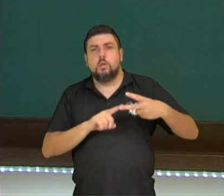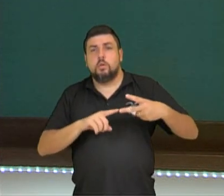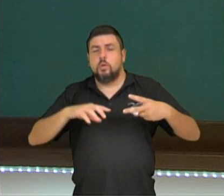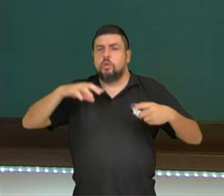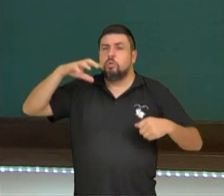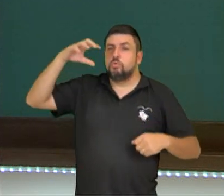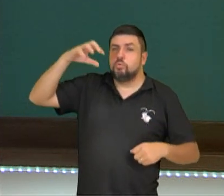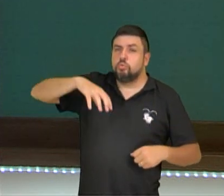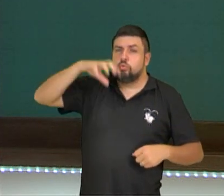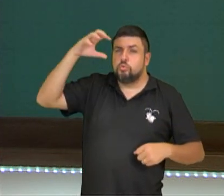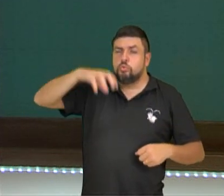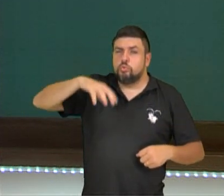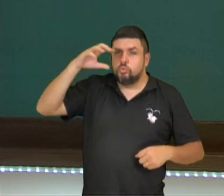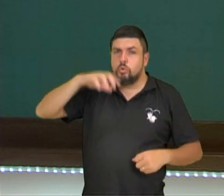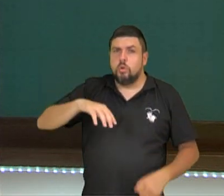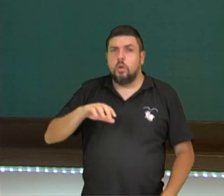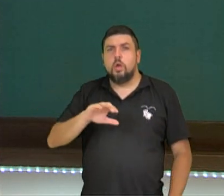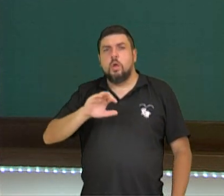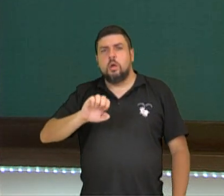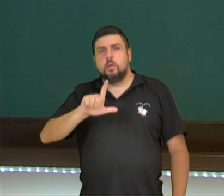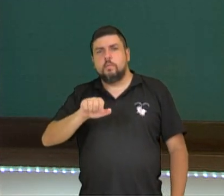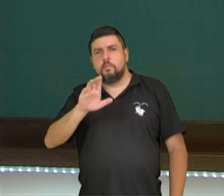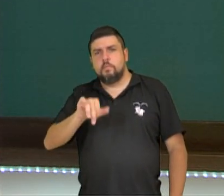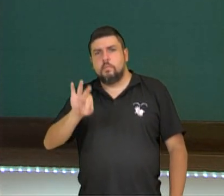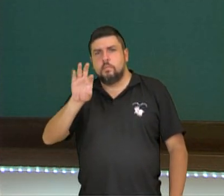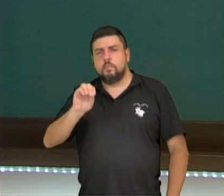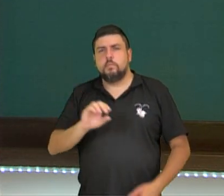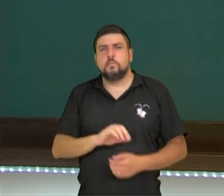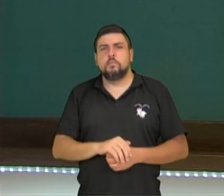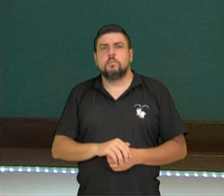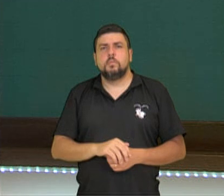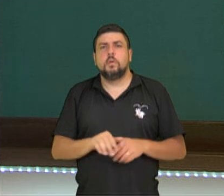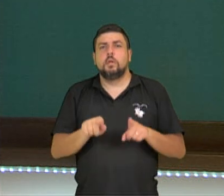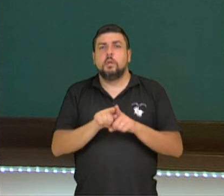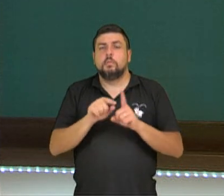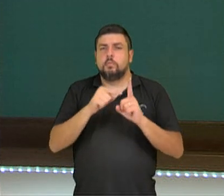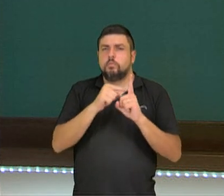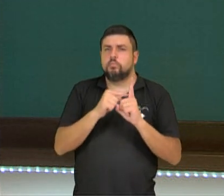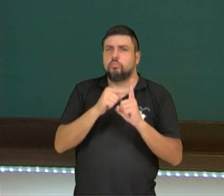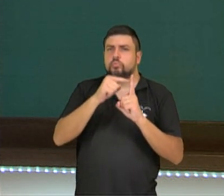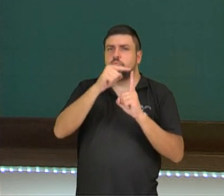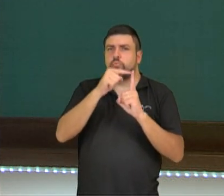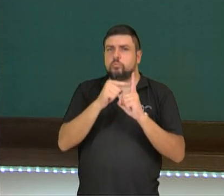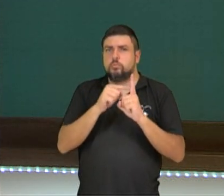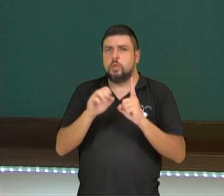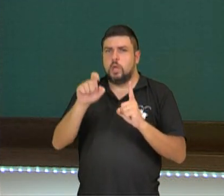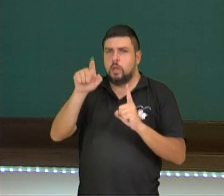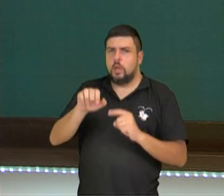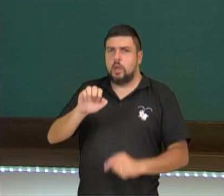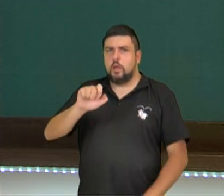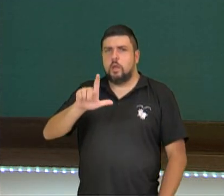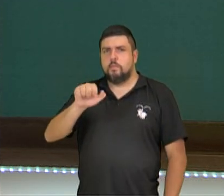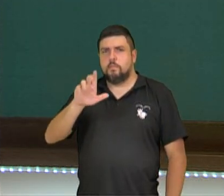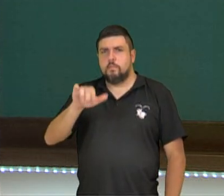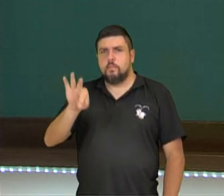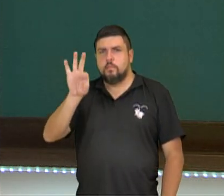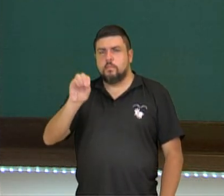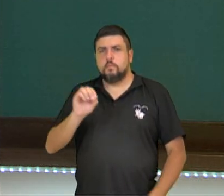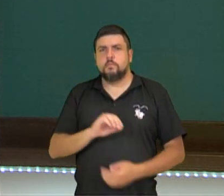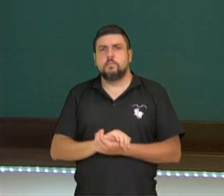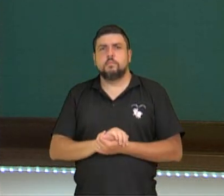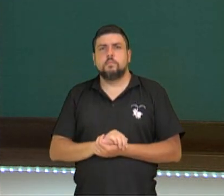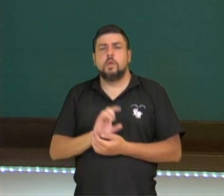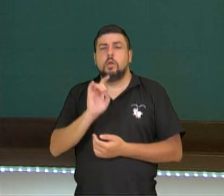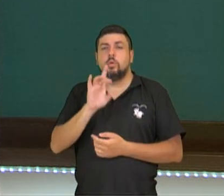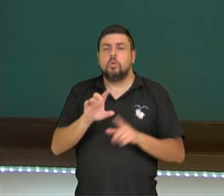é outro elemento do clima. E a temperatura também é elemento do clima. Somente